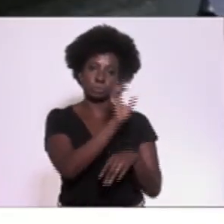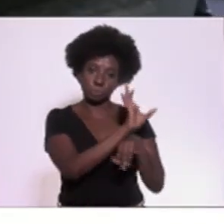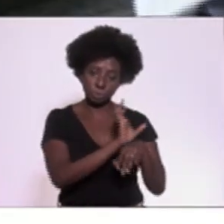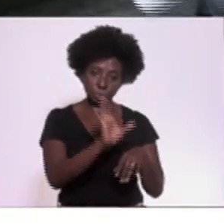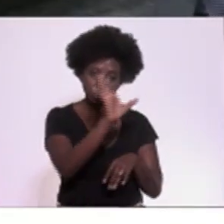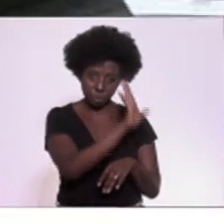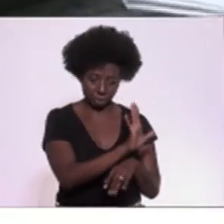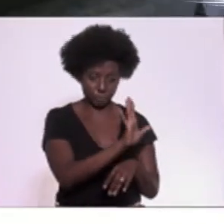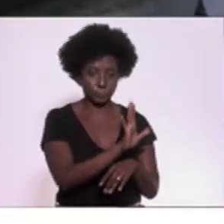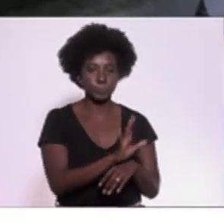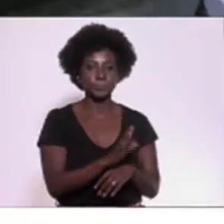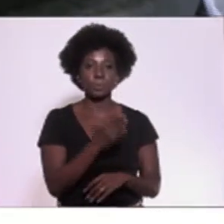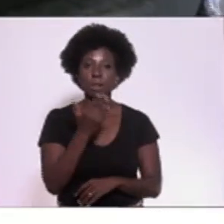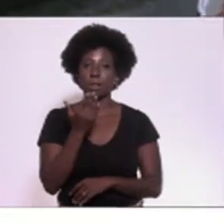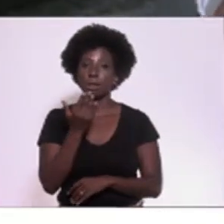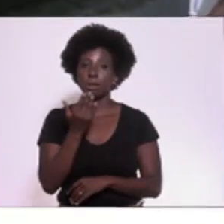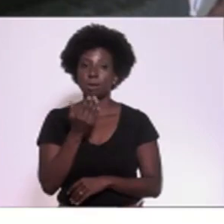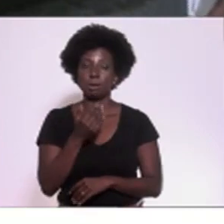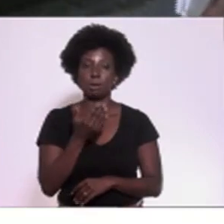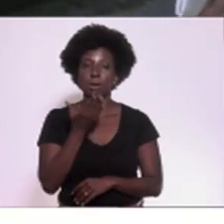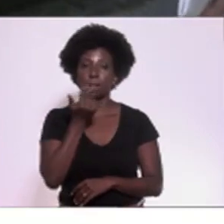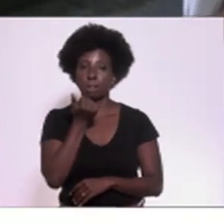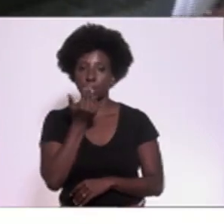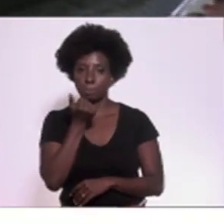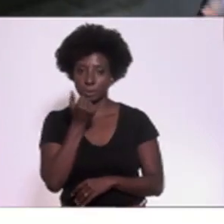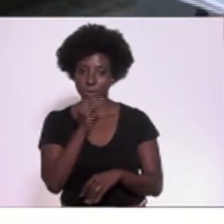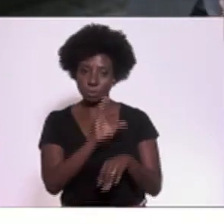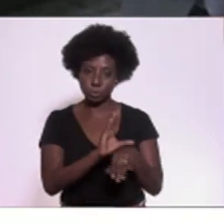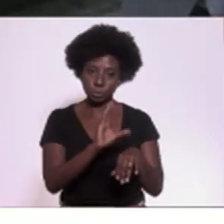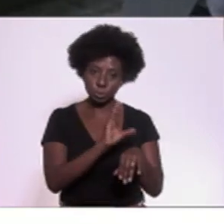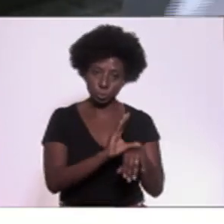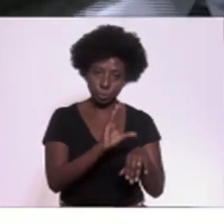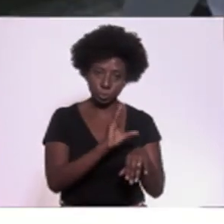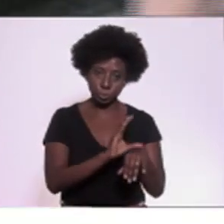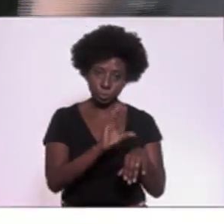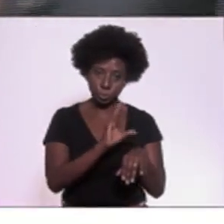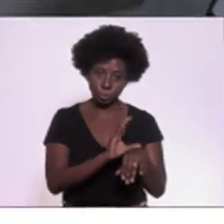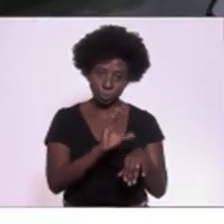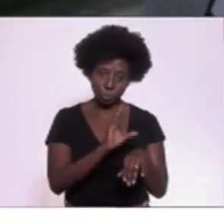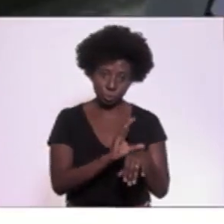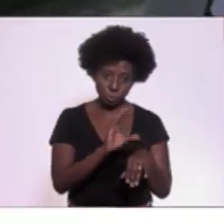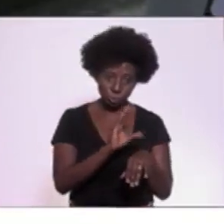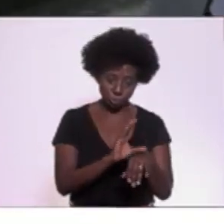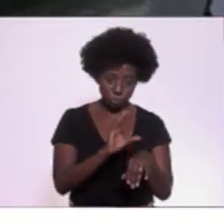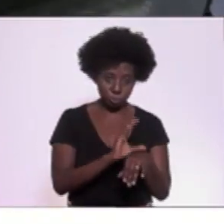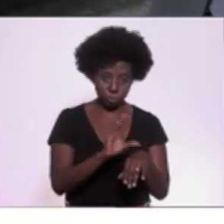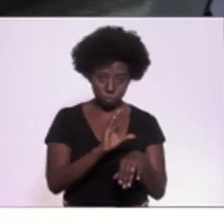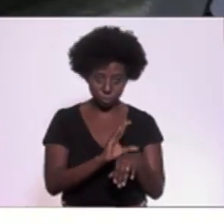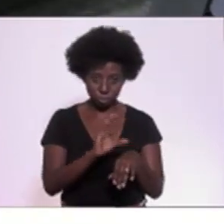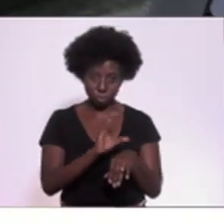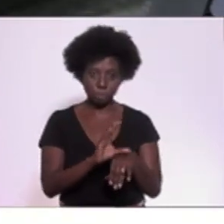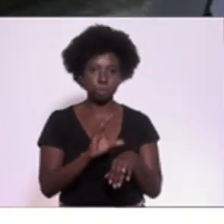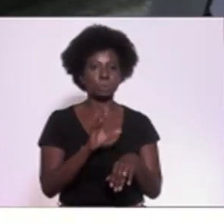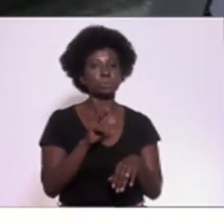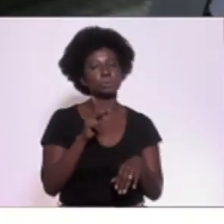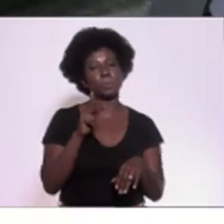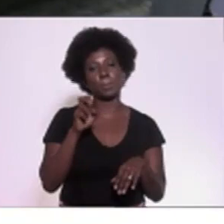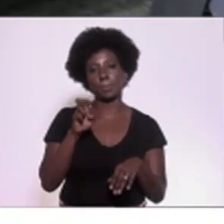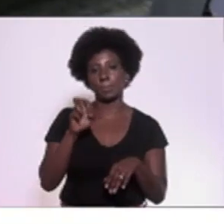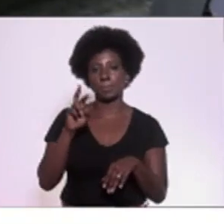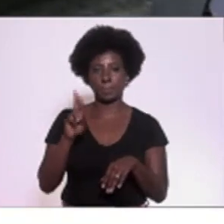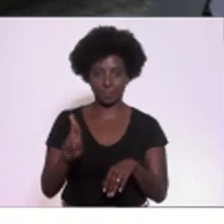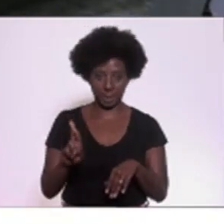alimentação dos alunos inscritos em cursos pré-vestibulares sociais mantidos por órgãos